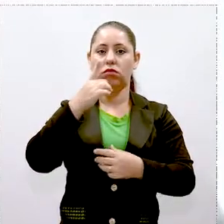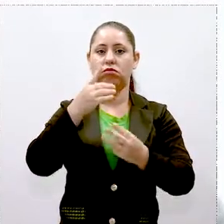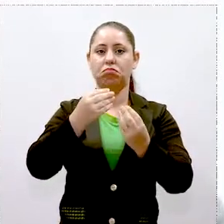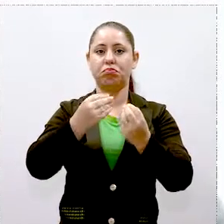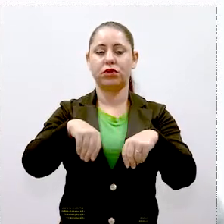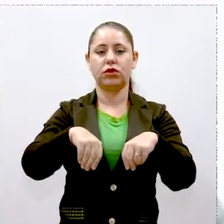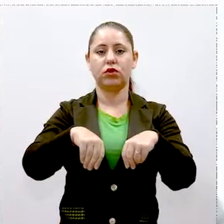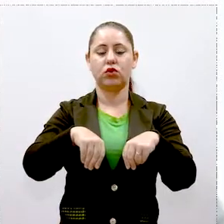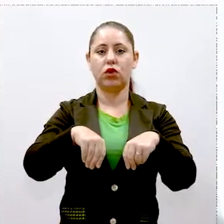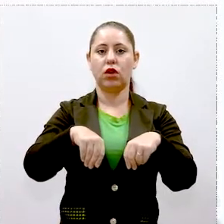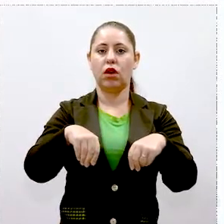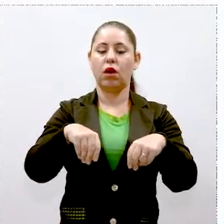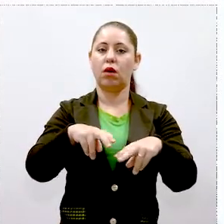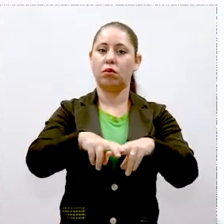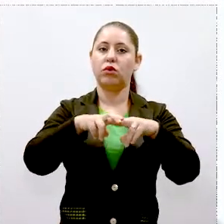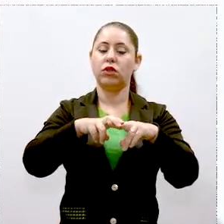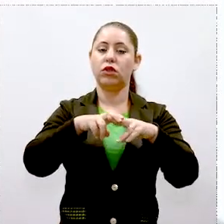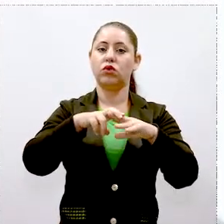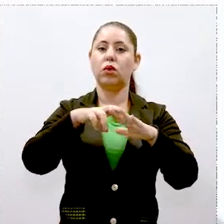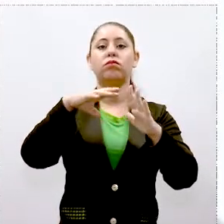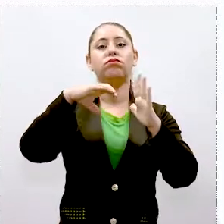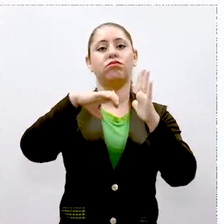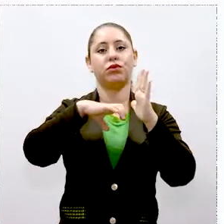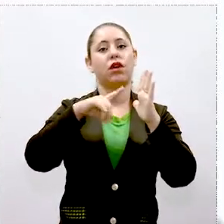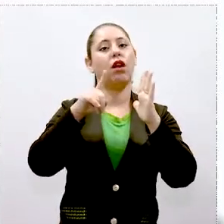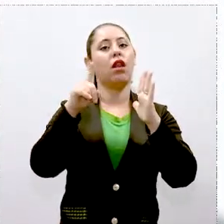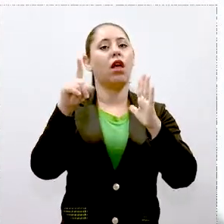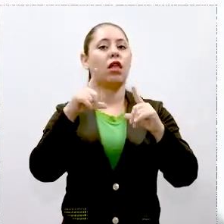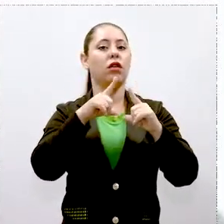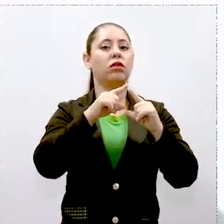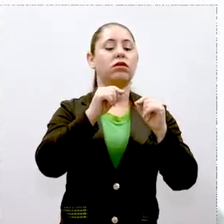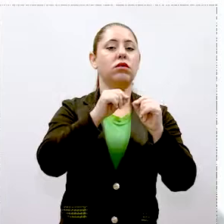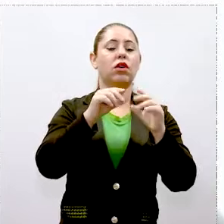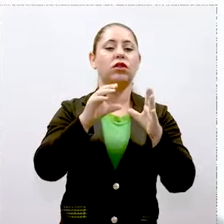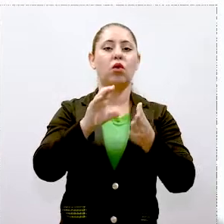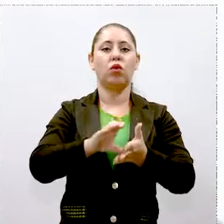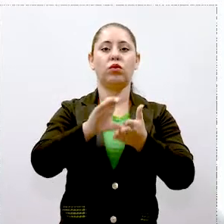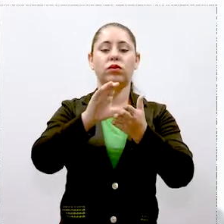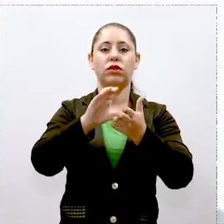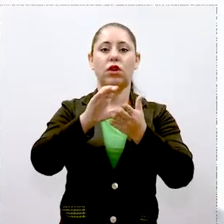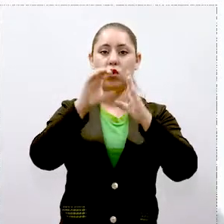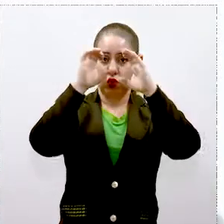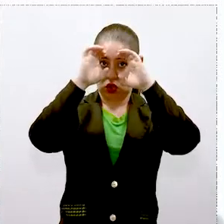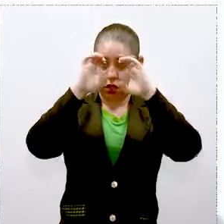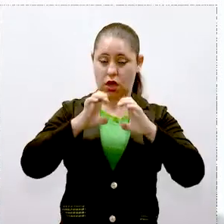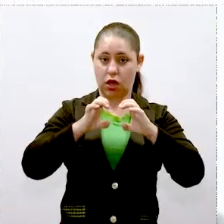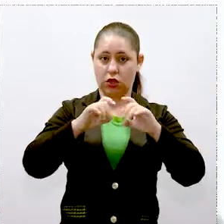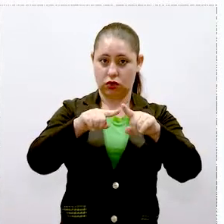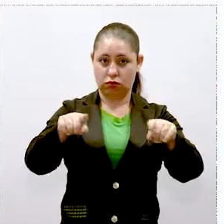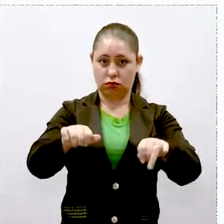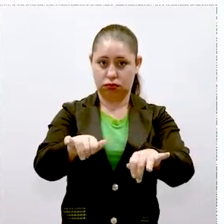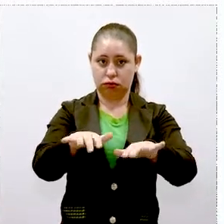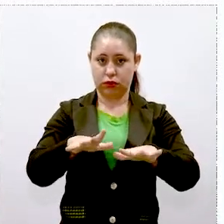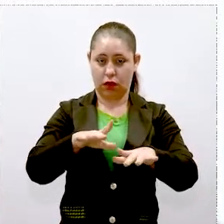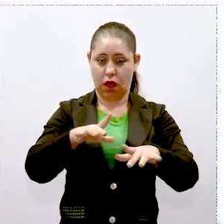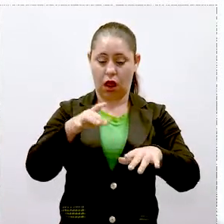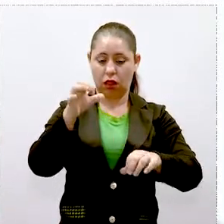compete à Câmara dos Deputados, através da Comissão de Ética e depois do plenário,